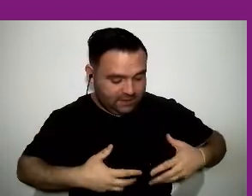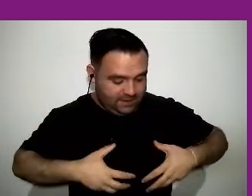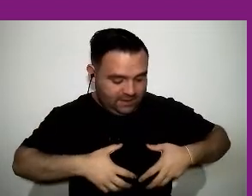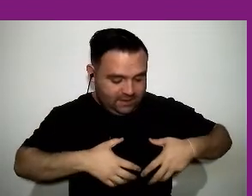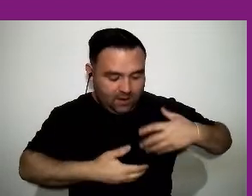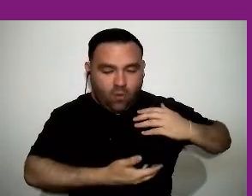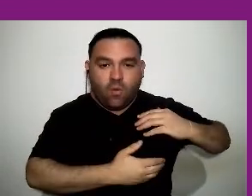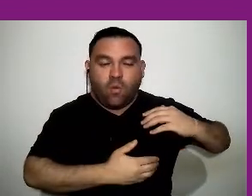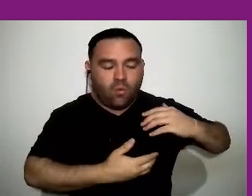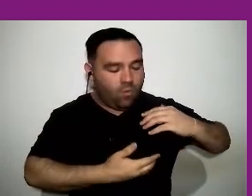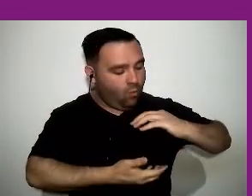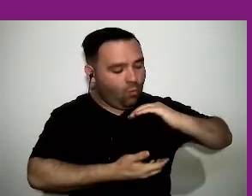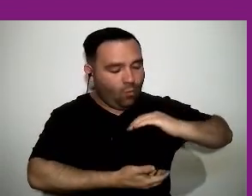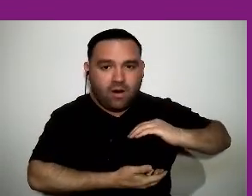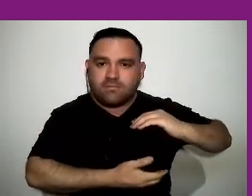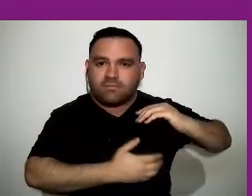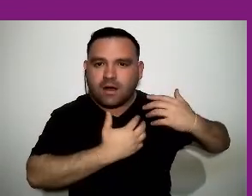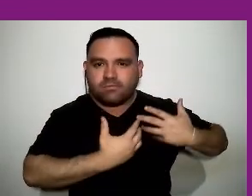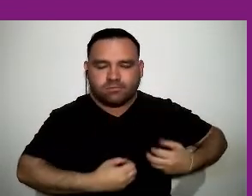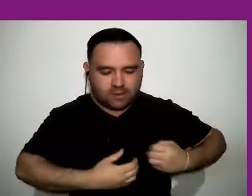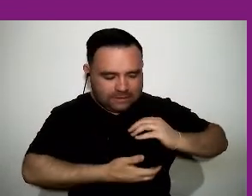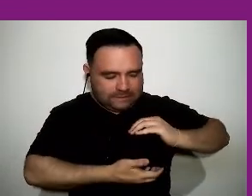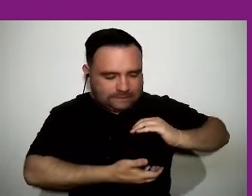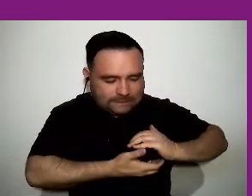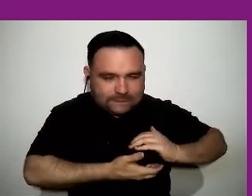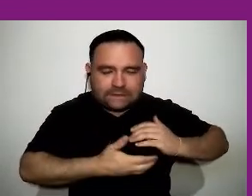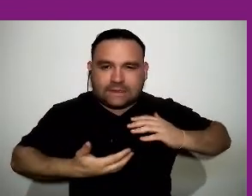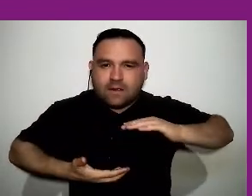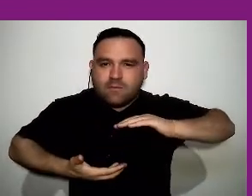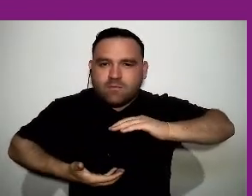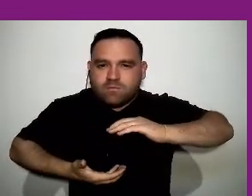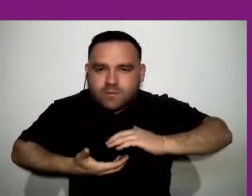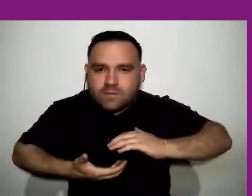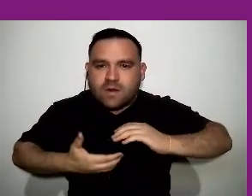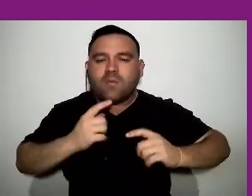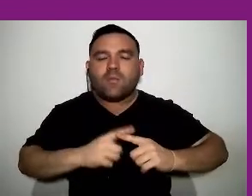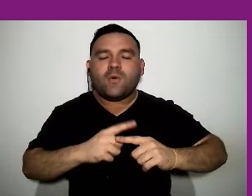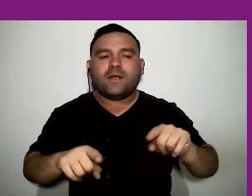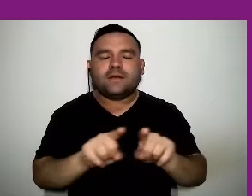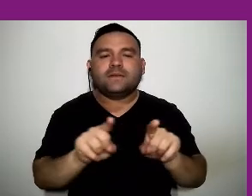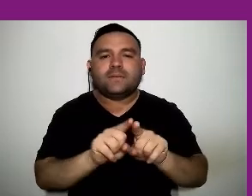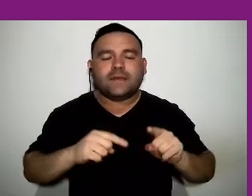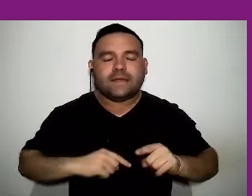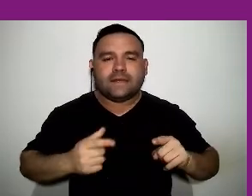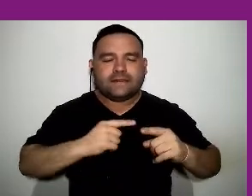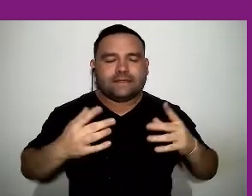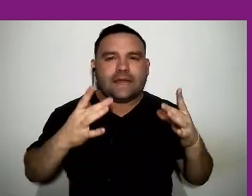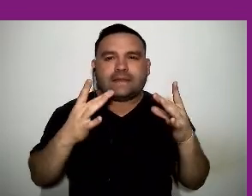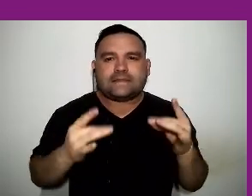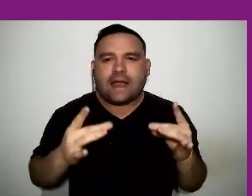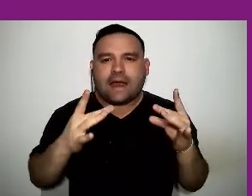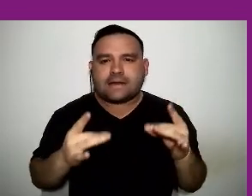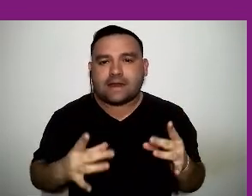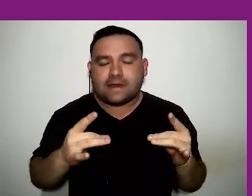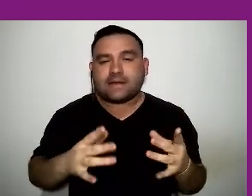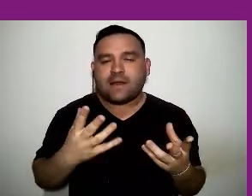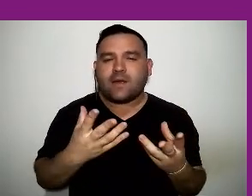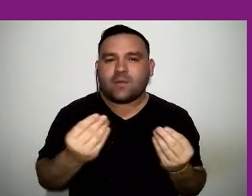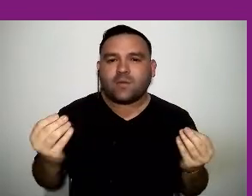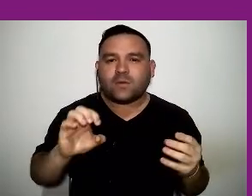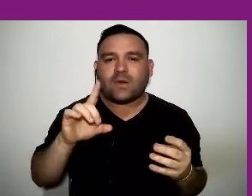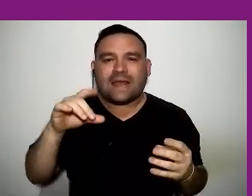aqui pelo aumento da pressão intraabdominal e pelo colapso que acontece quando o pulmão fica encharcado com